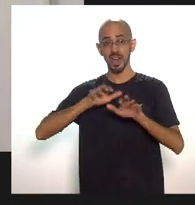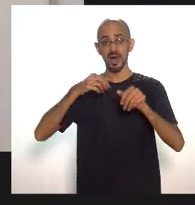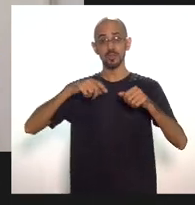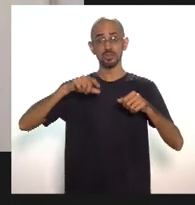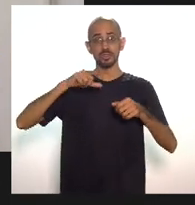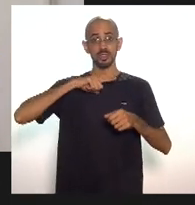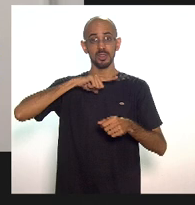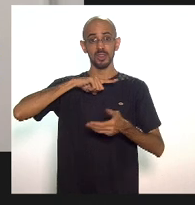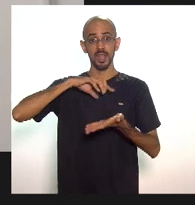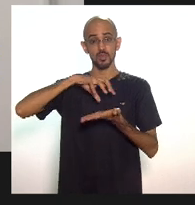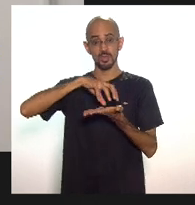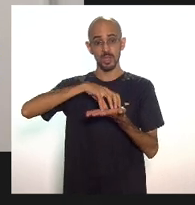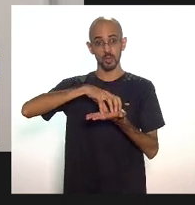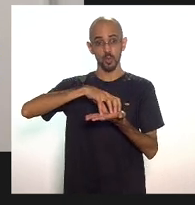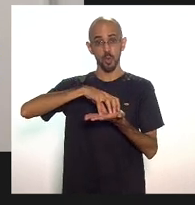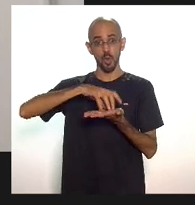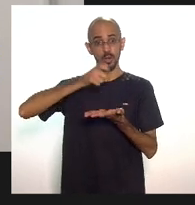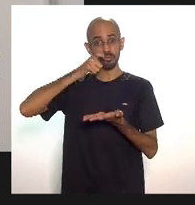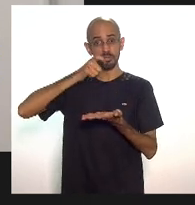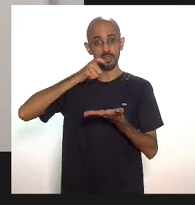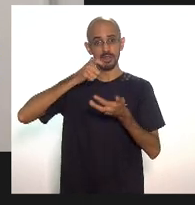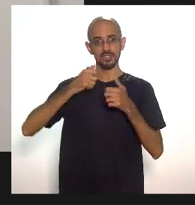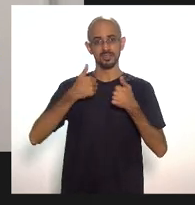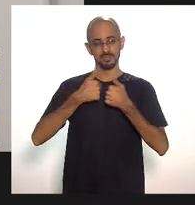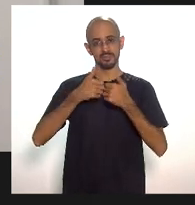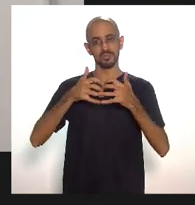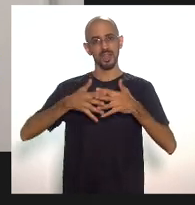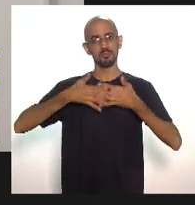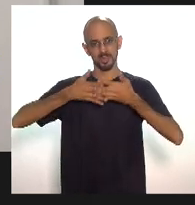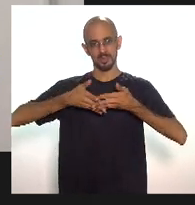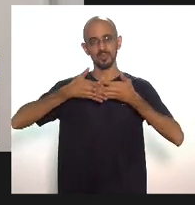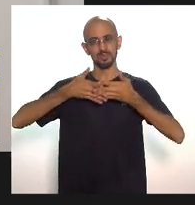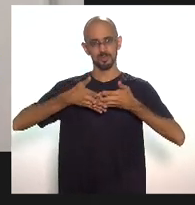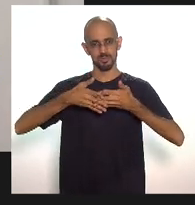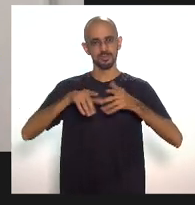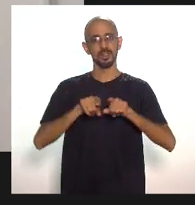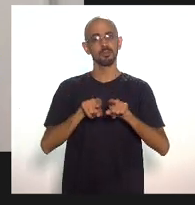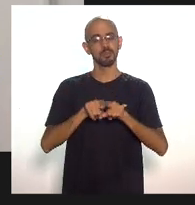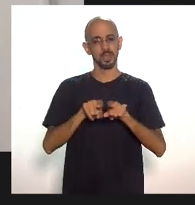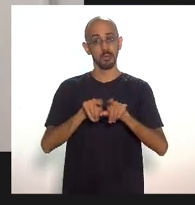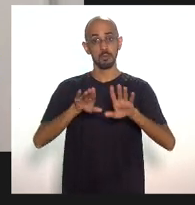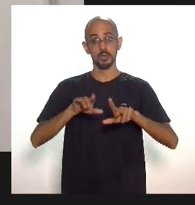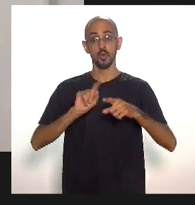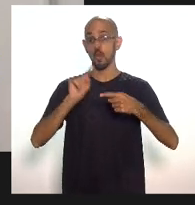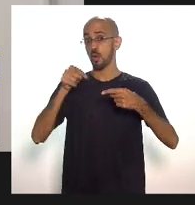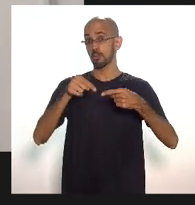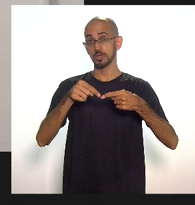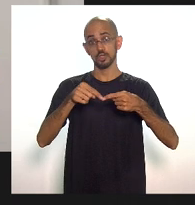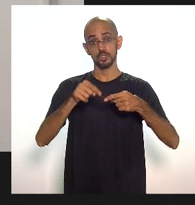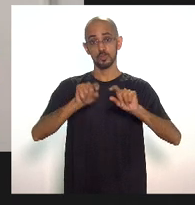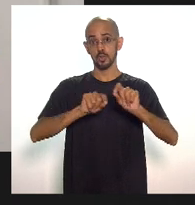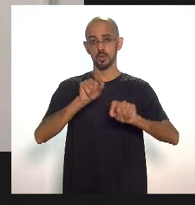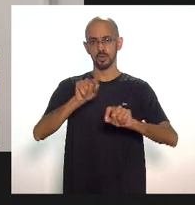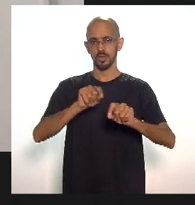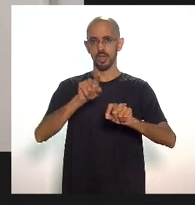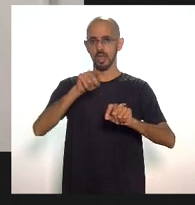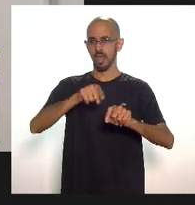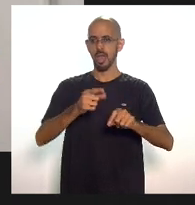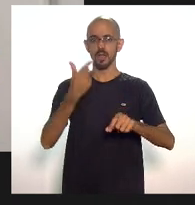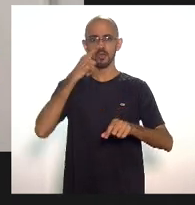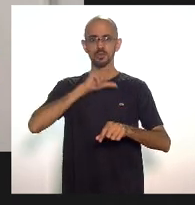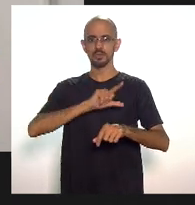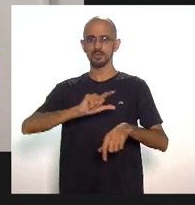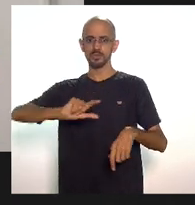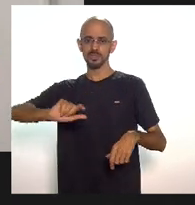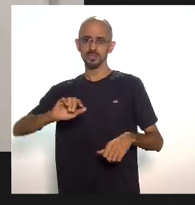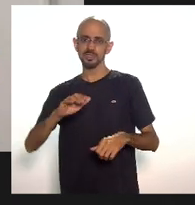né? Do transporte desse setor. Mas o nosso objetivo é novamente resgatar a importância